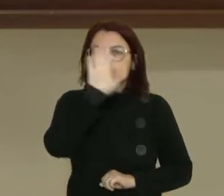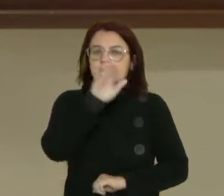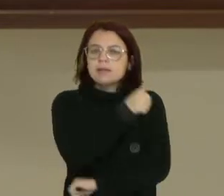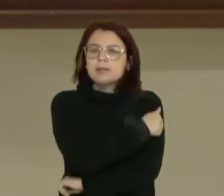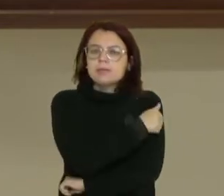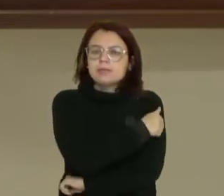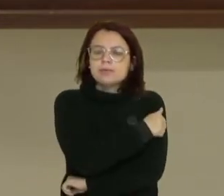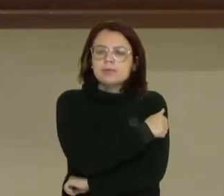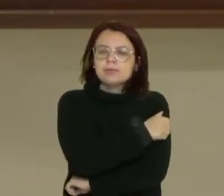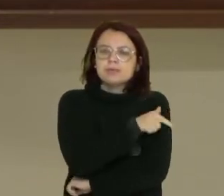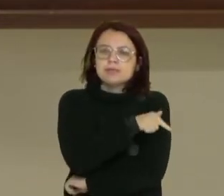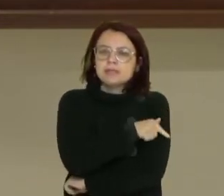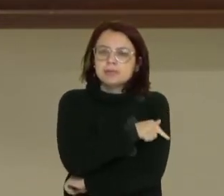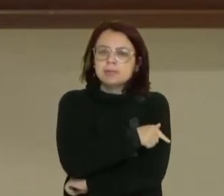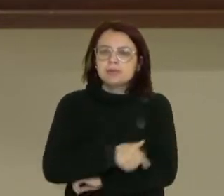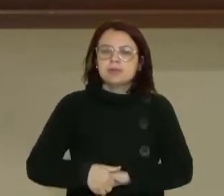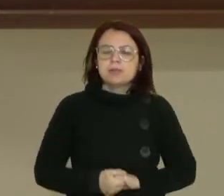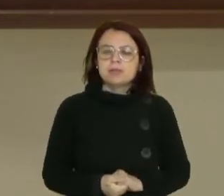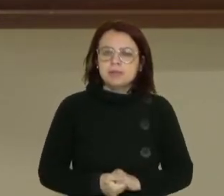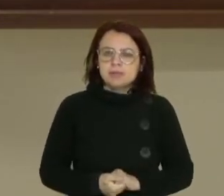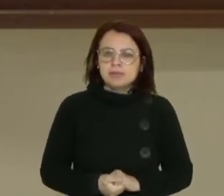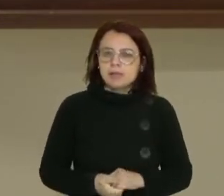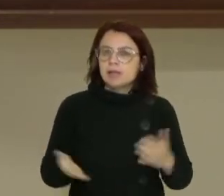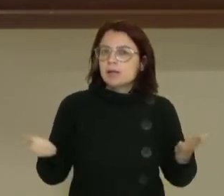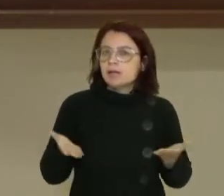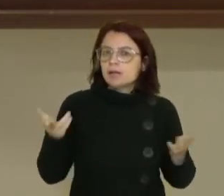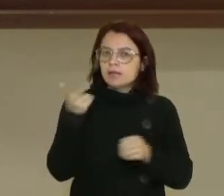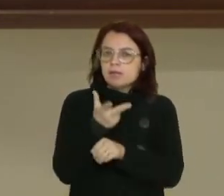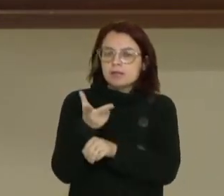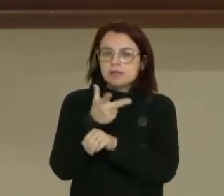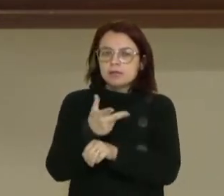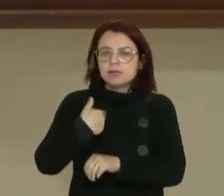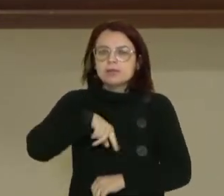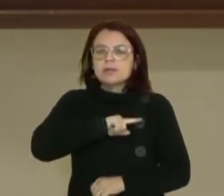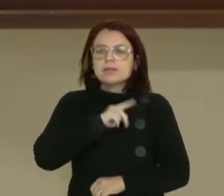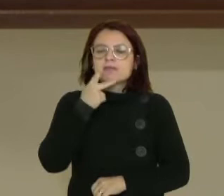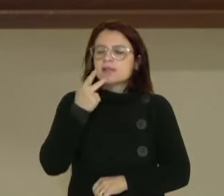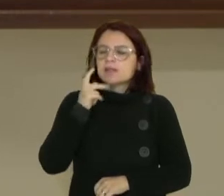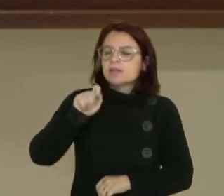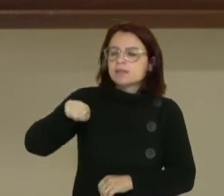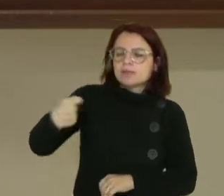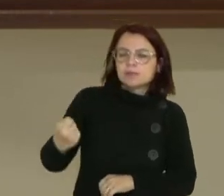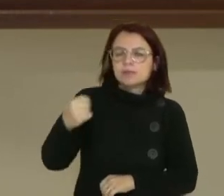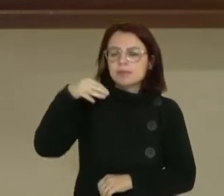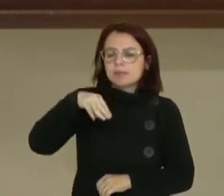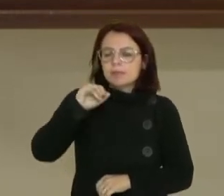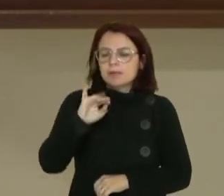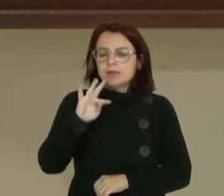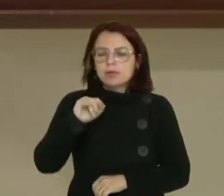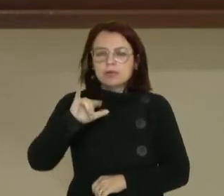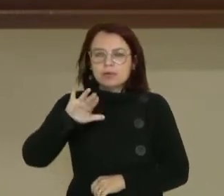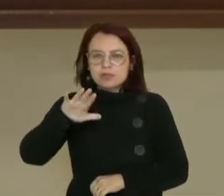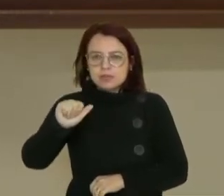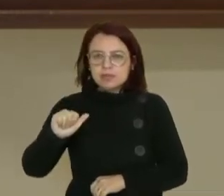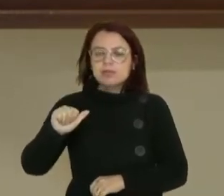Olá, estudantes do sétimo ano! Neste vídeo, vamos falar sobre mitologias